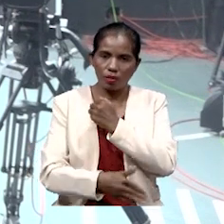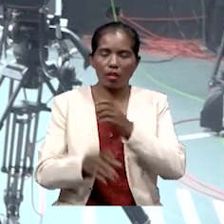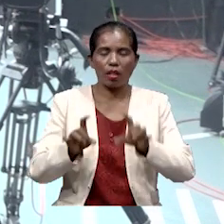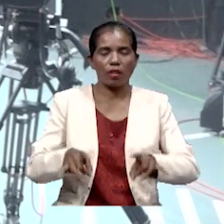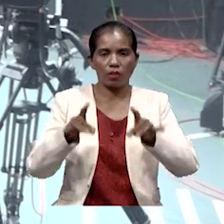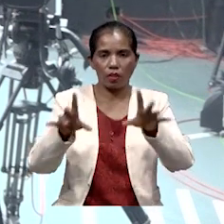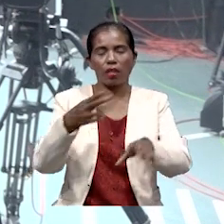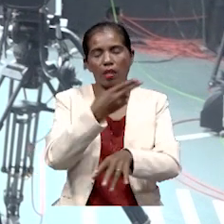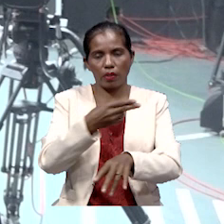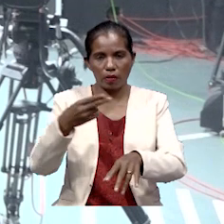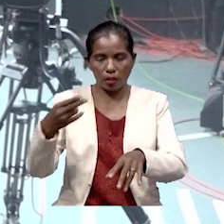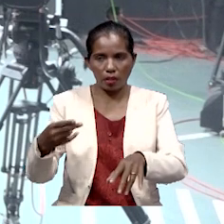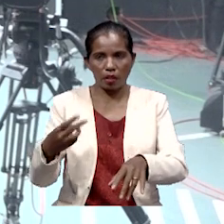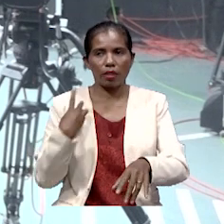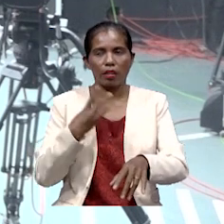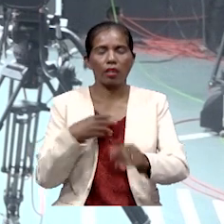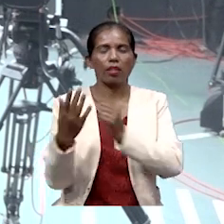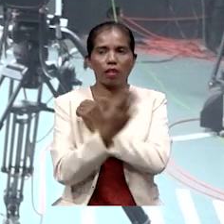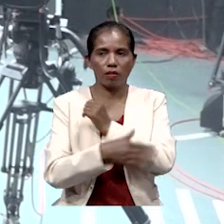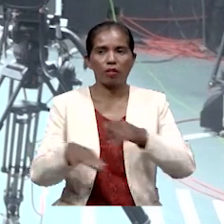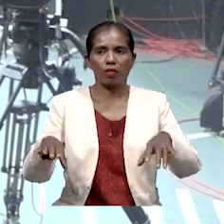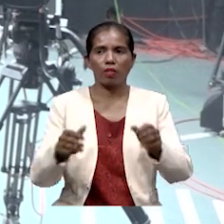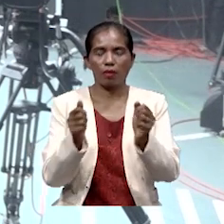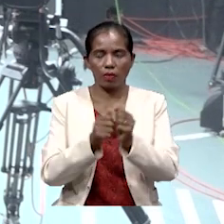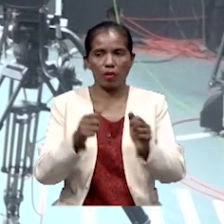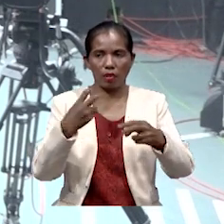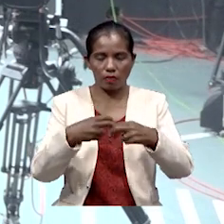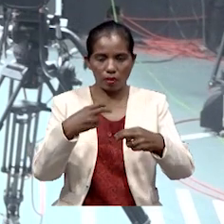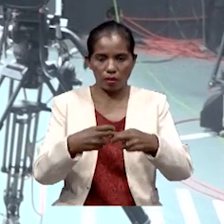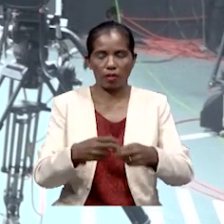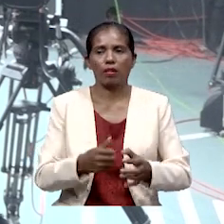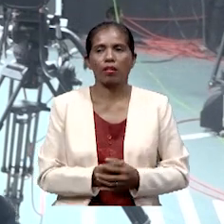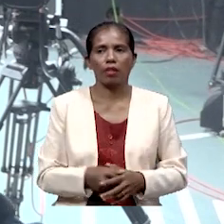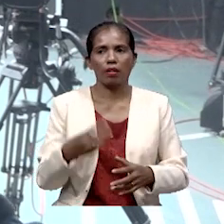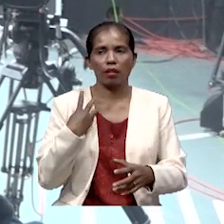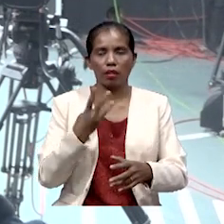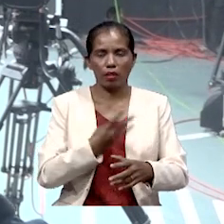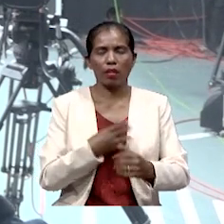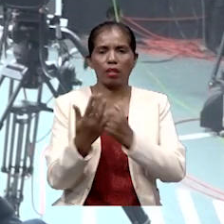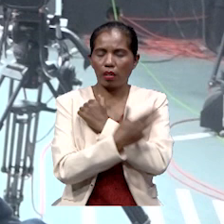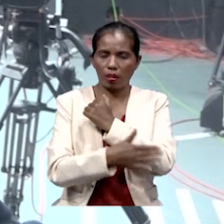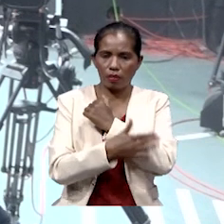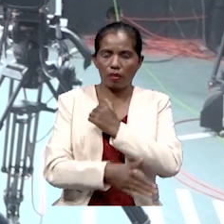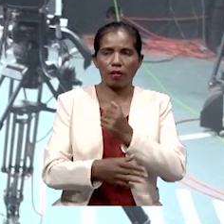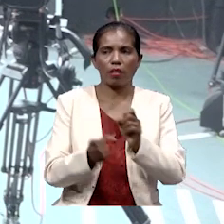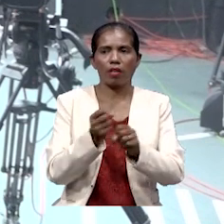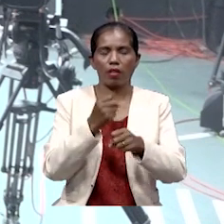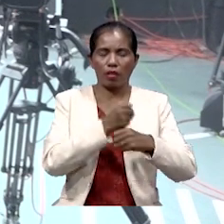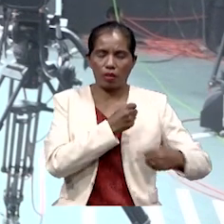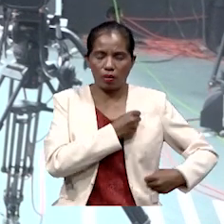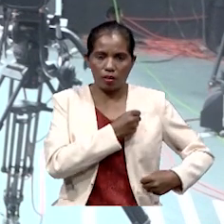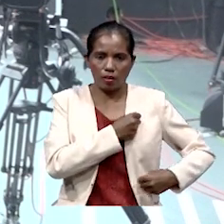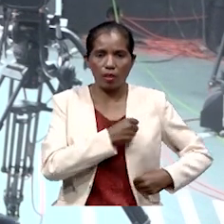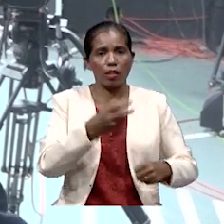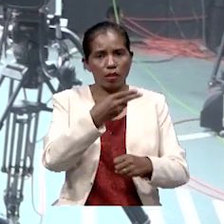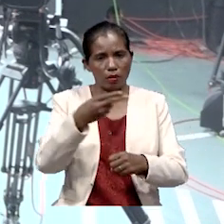Austrália e Indonésia, Indonésia país de que ulu que ita relação ida que difícil relação ainda que soldados indonésios mais ocupam